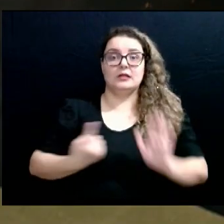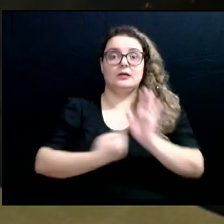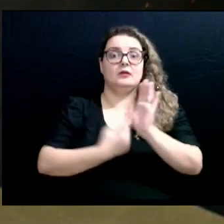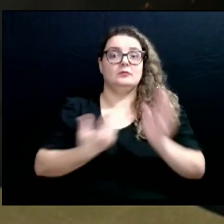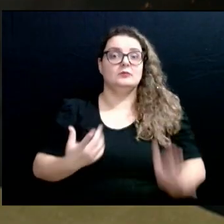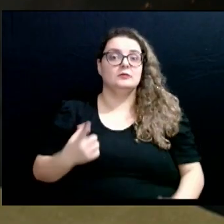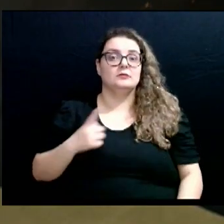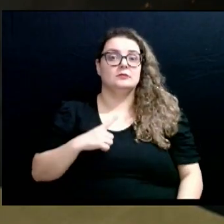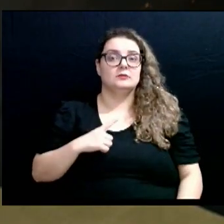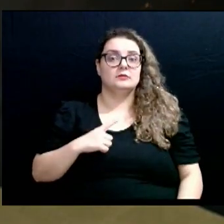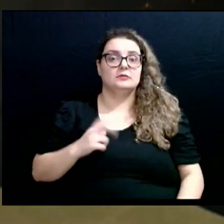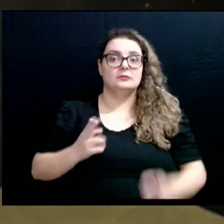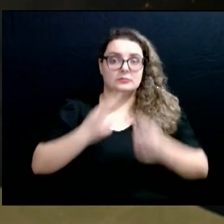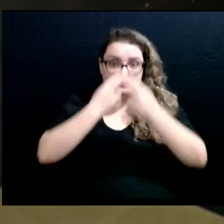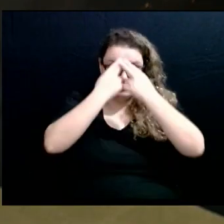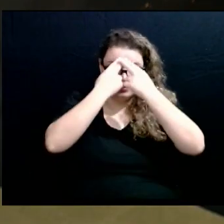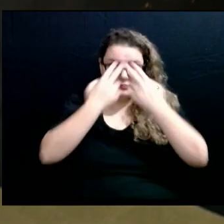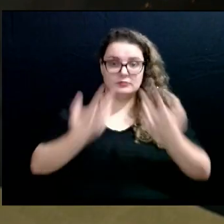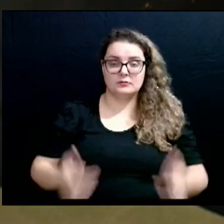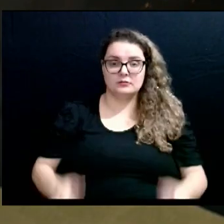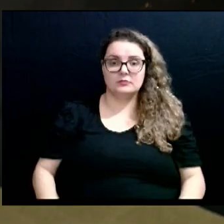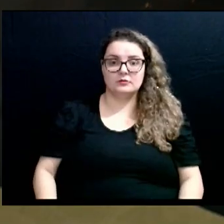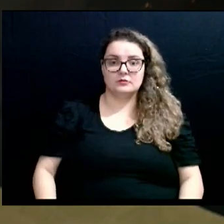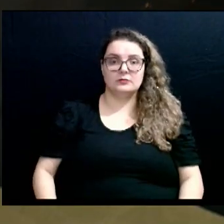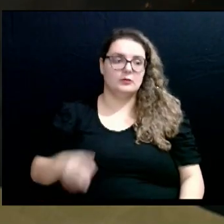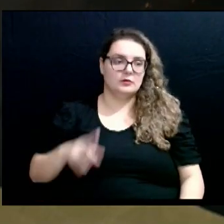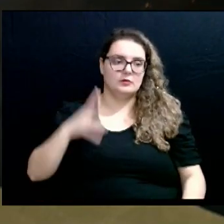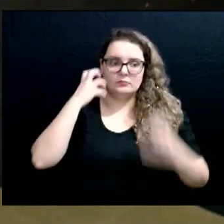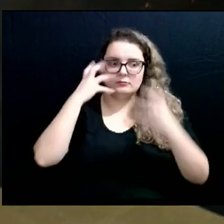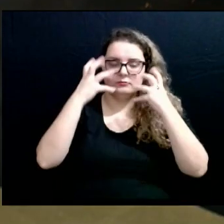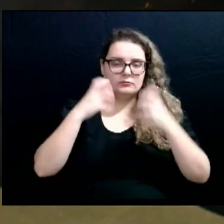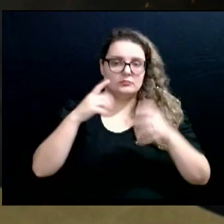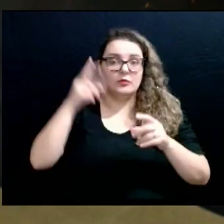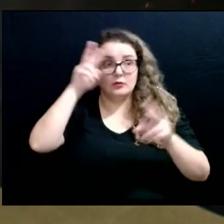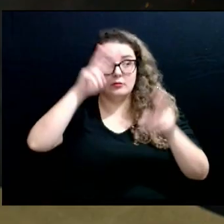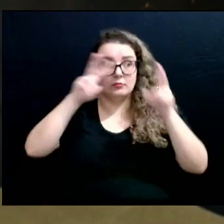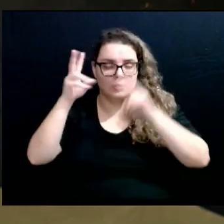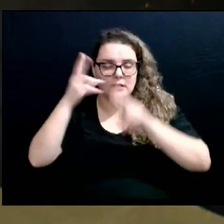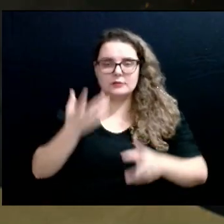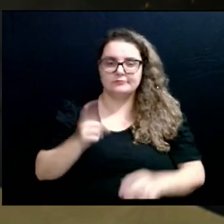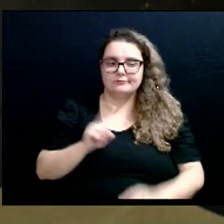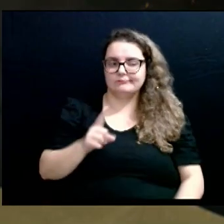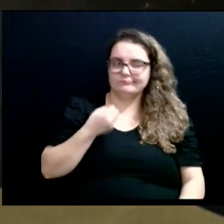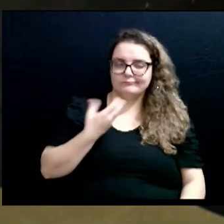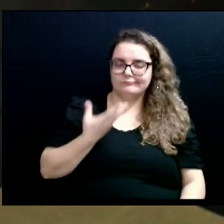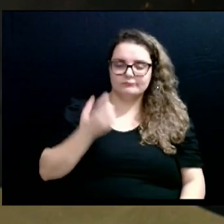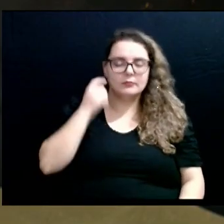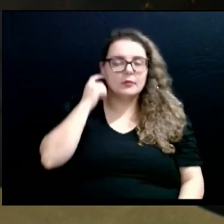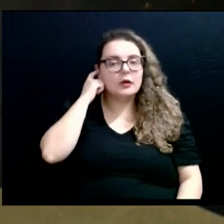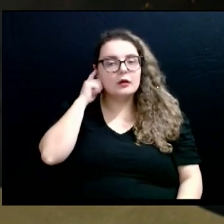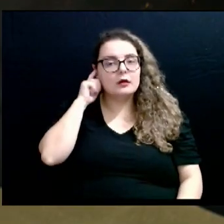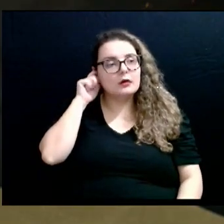trauma ou um estresse ou uma lembrança não tão boa assim, mas que hoje não influencia, né, na